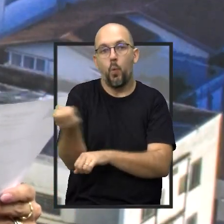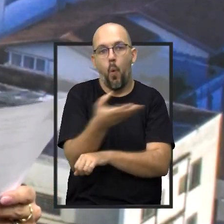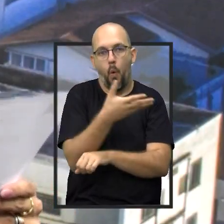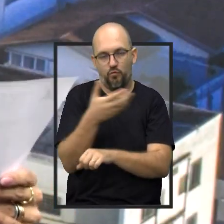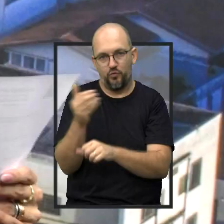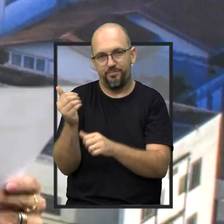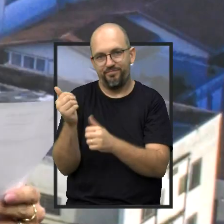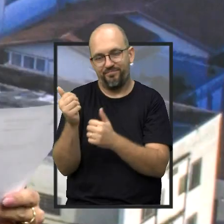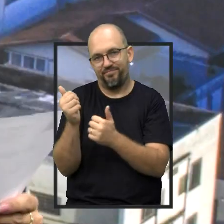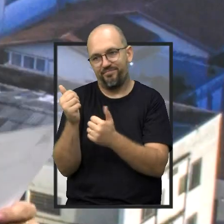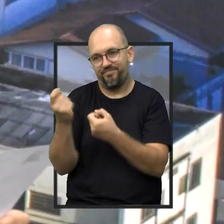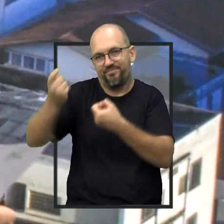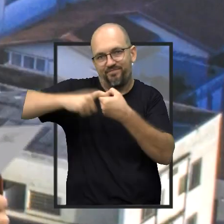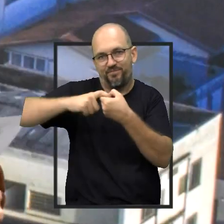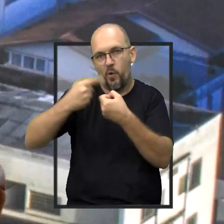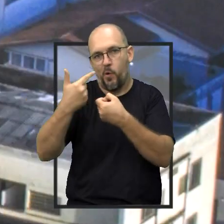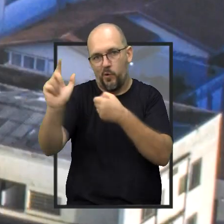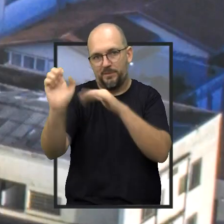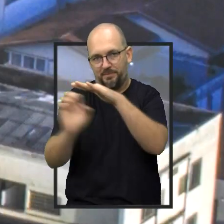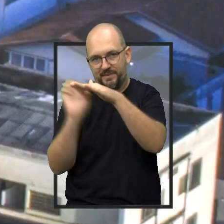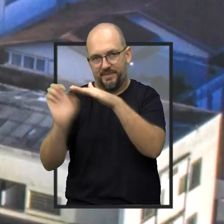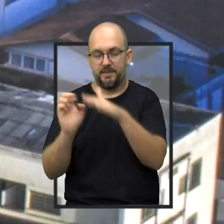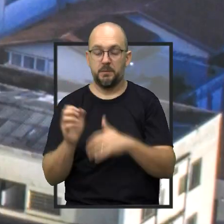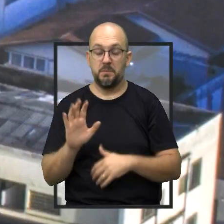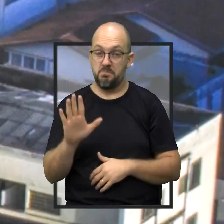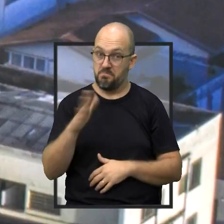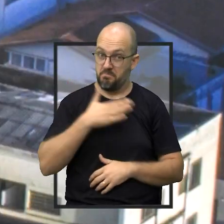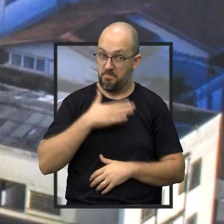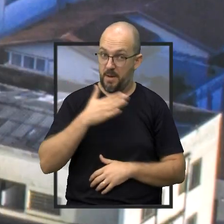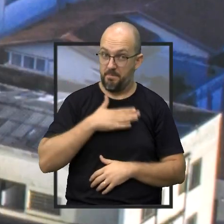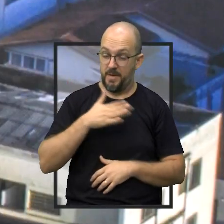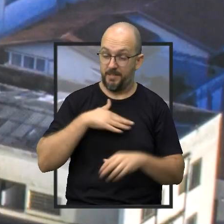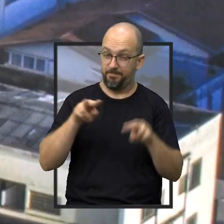novo, para um novo credenciamento. Para mim,